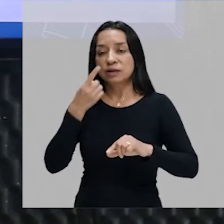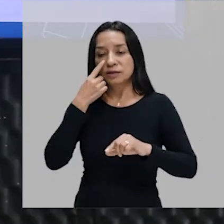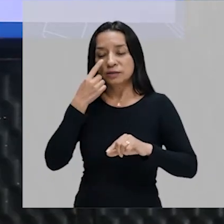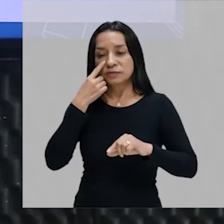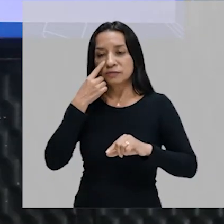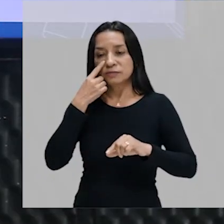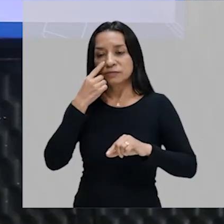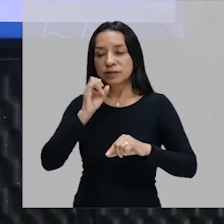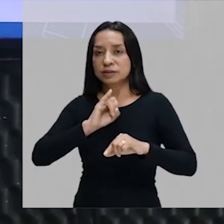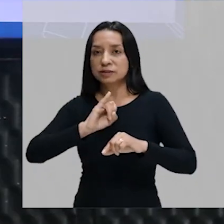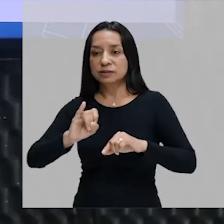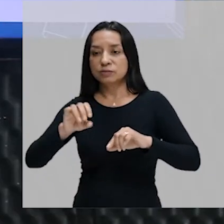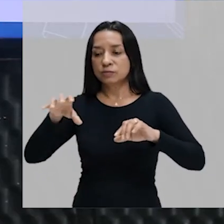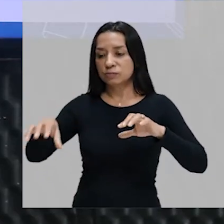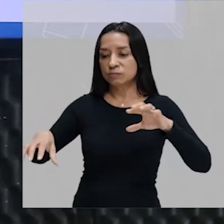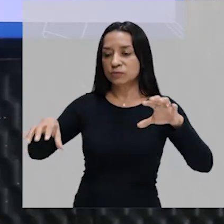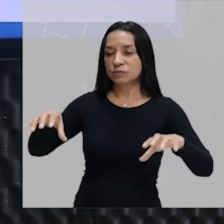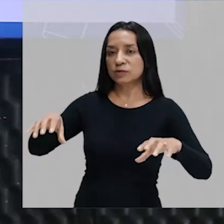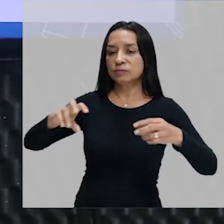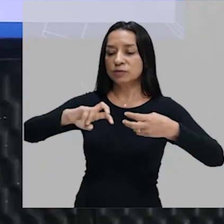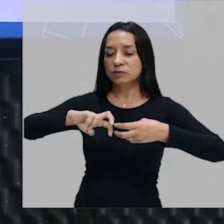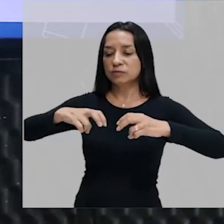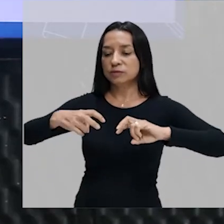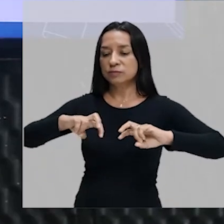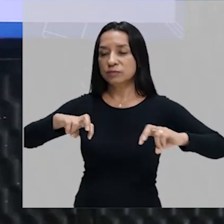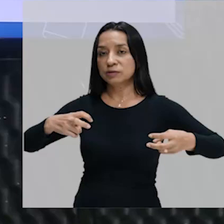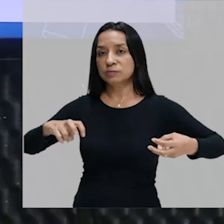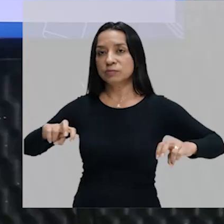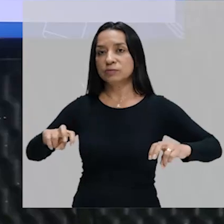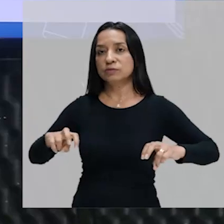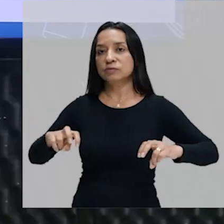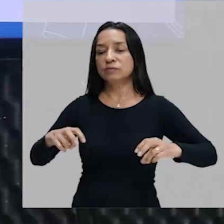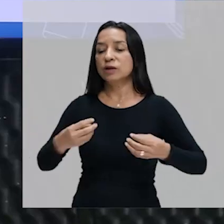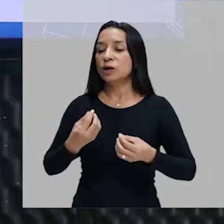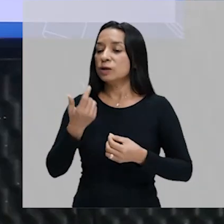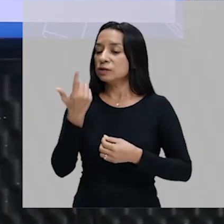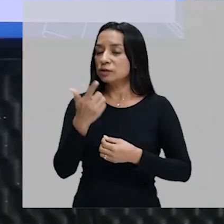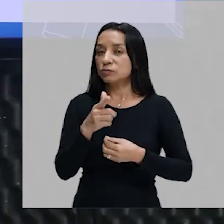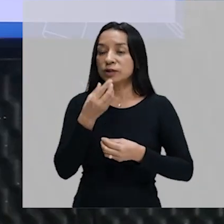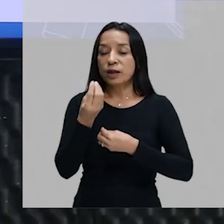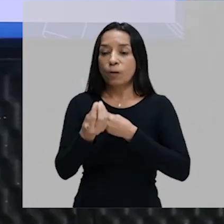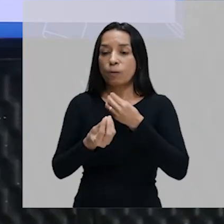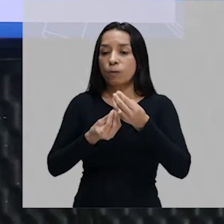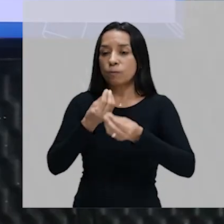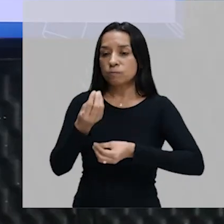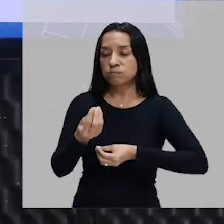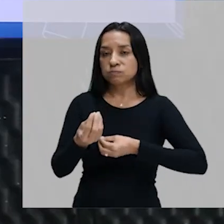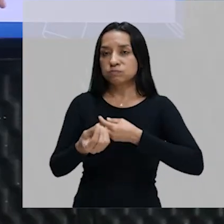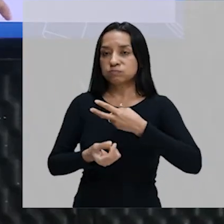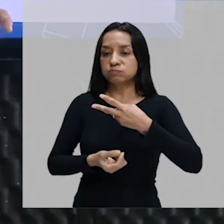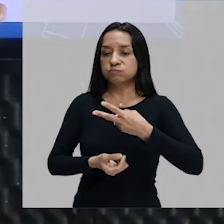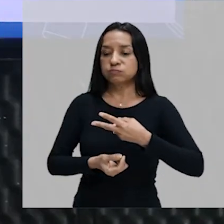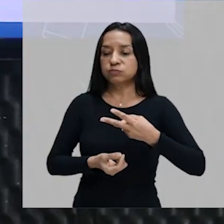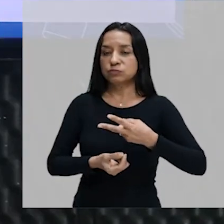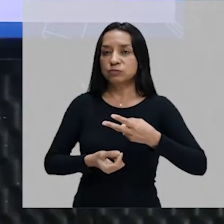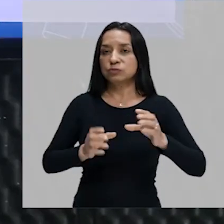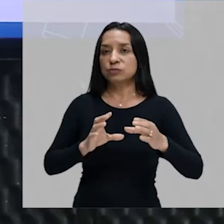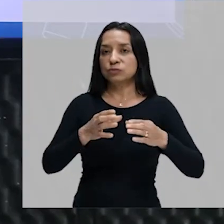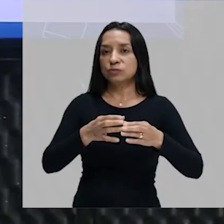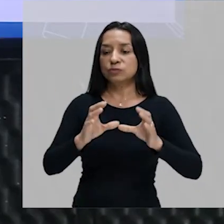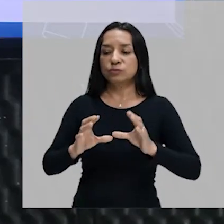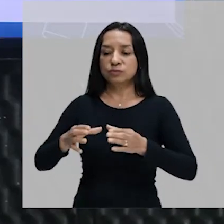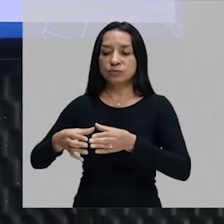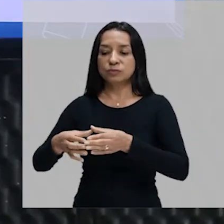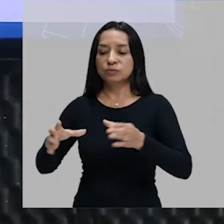pelo isolamento reprodutivo, que é a incapacidade de os membros desses dois grupos aqui, quando se